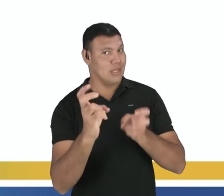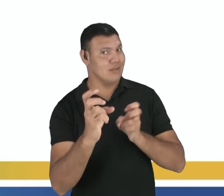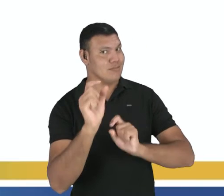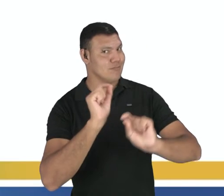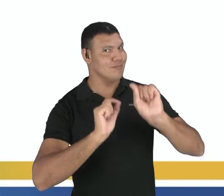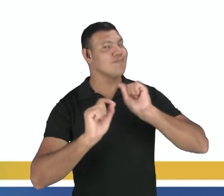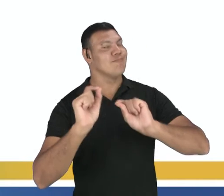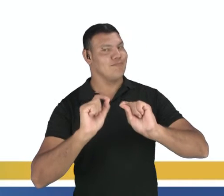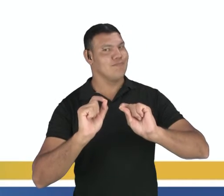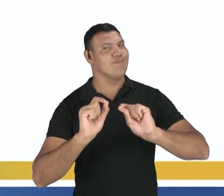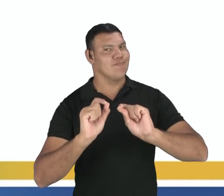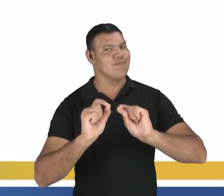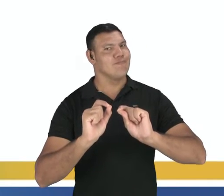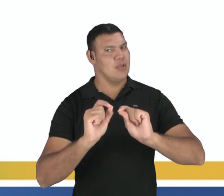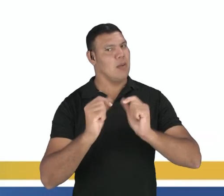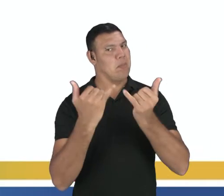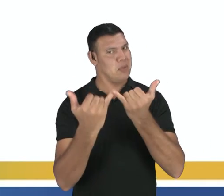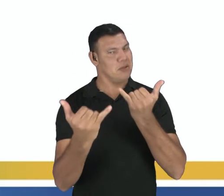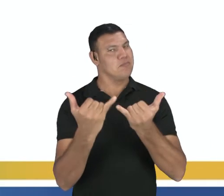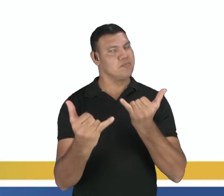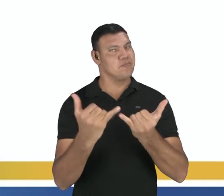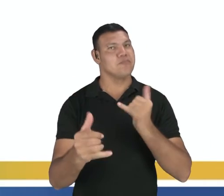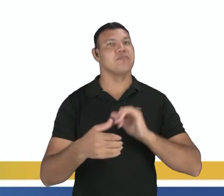perceber que é bem similar.